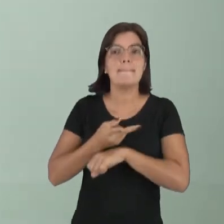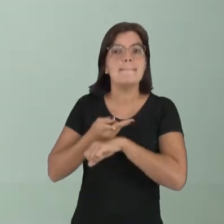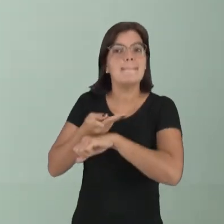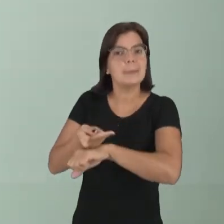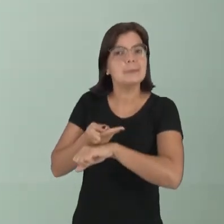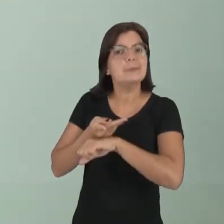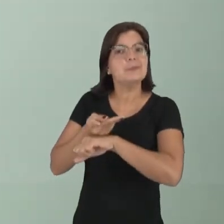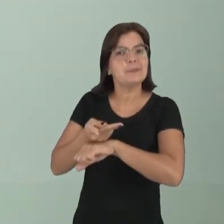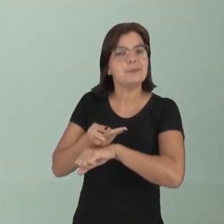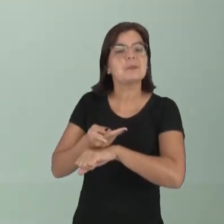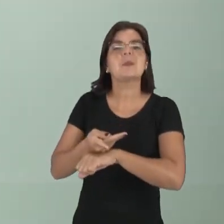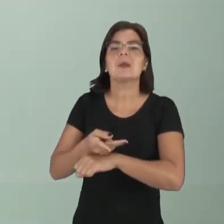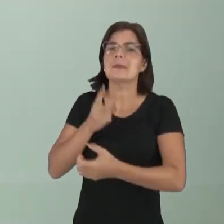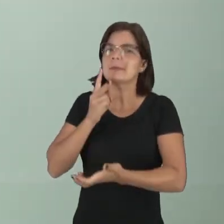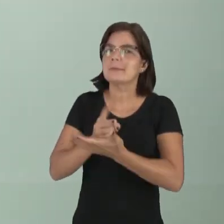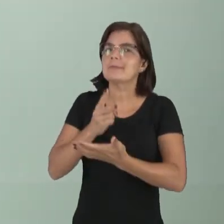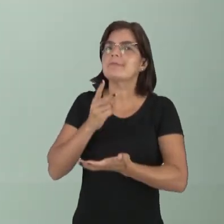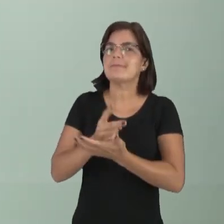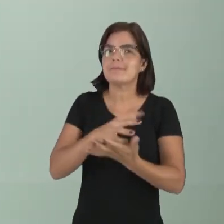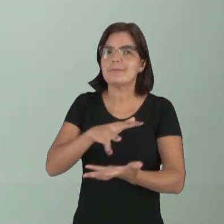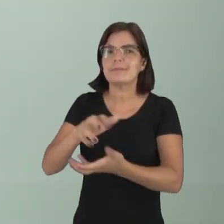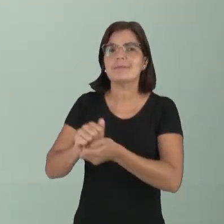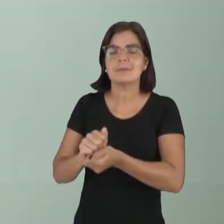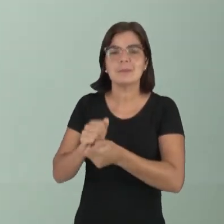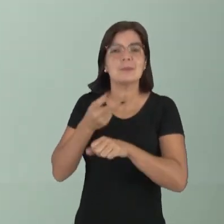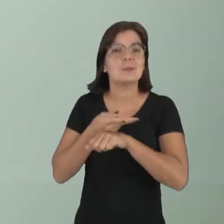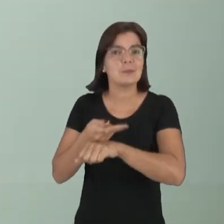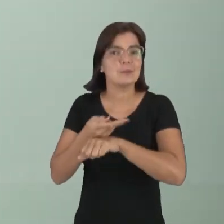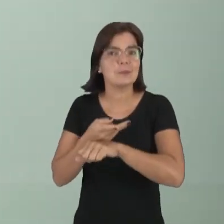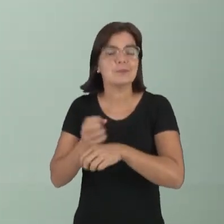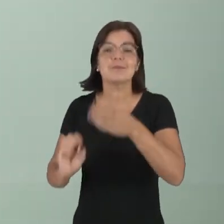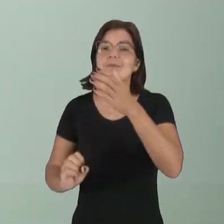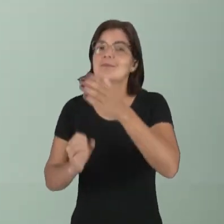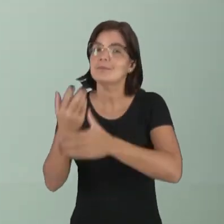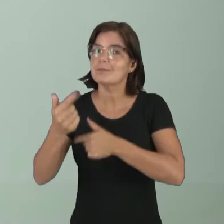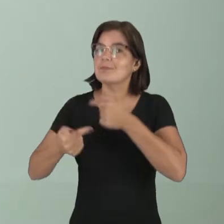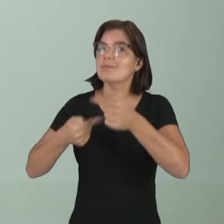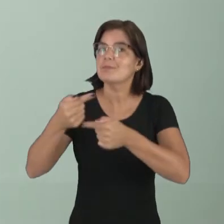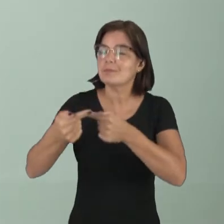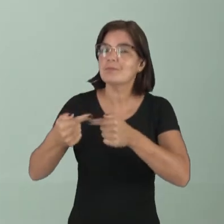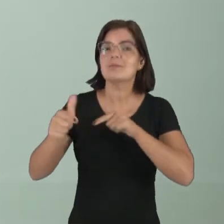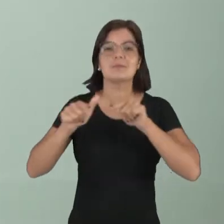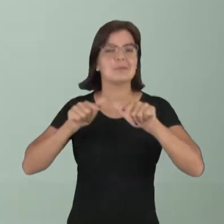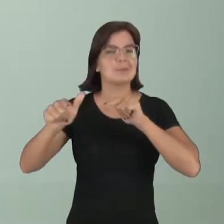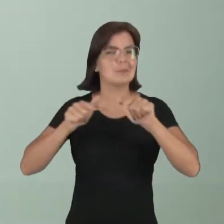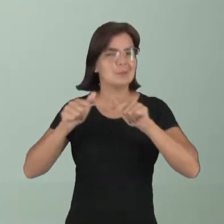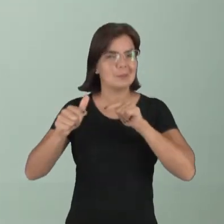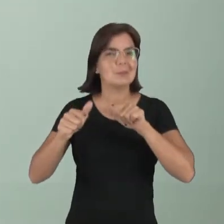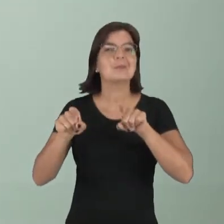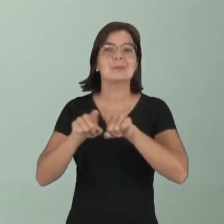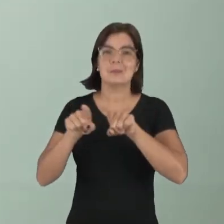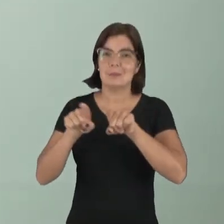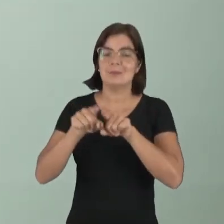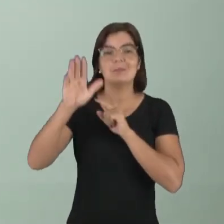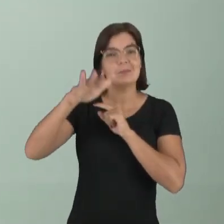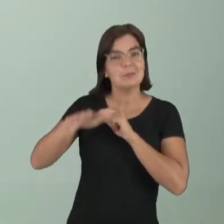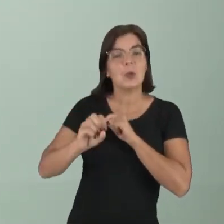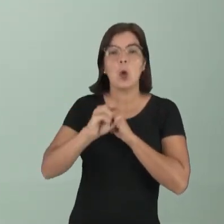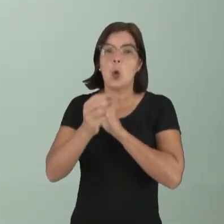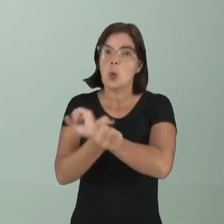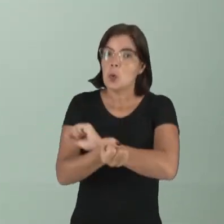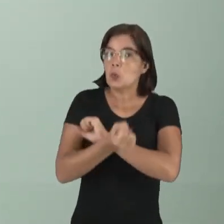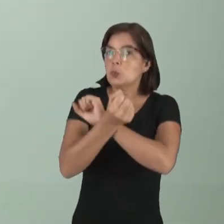busca intensa, mundo afora, atrás de matérias-primas, mão de obra barata ou escrava, atrás de